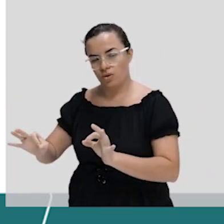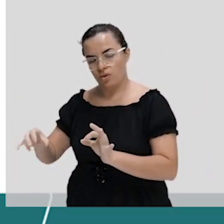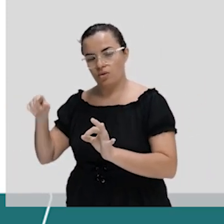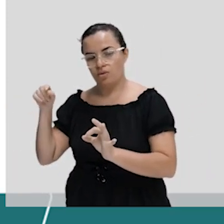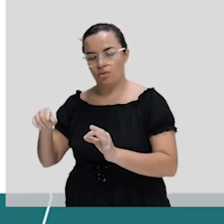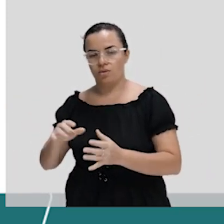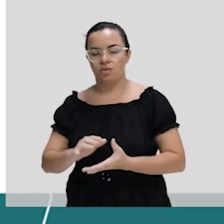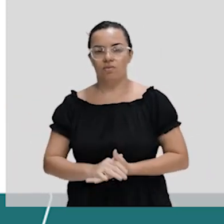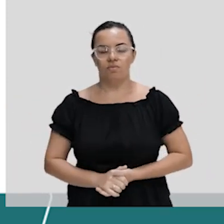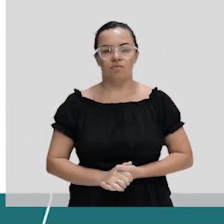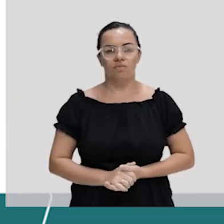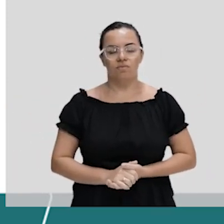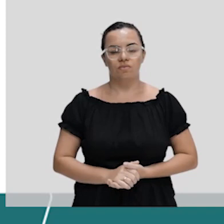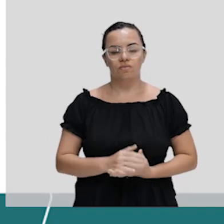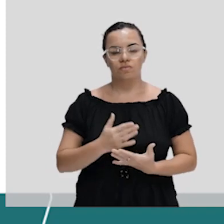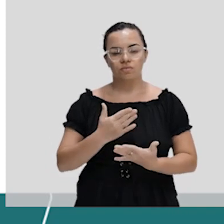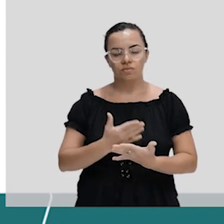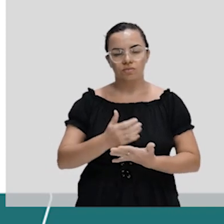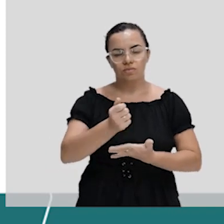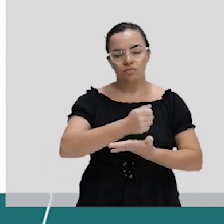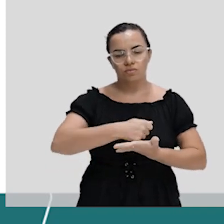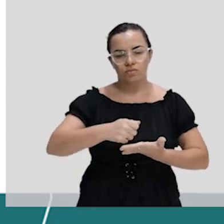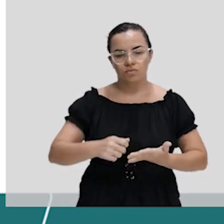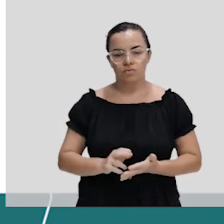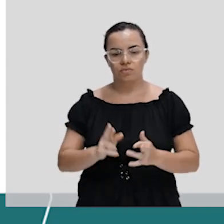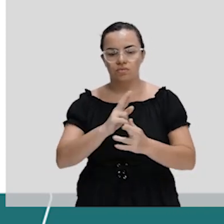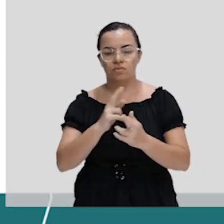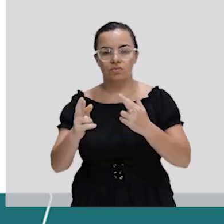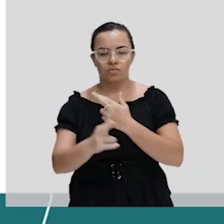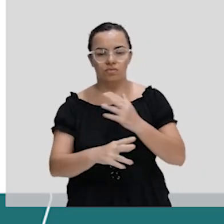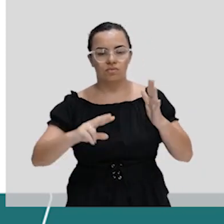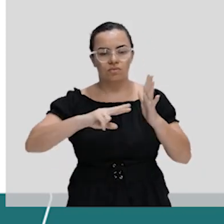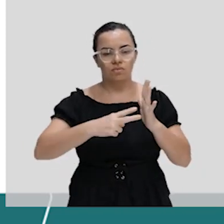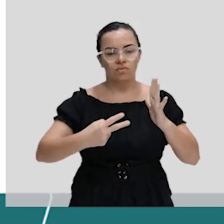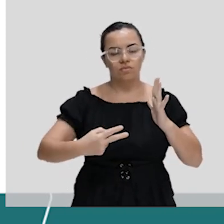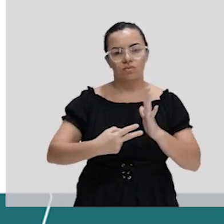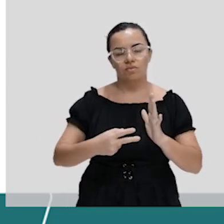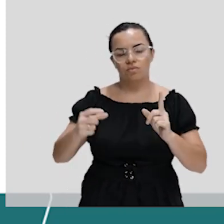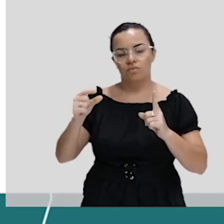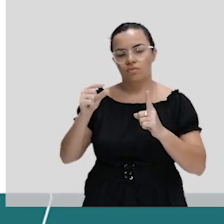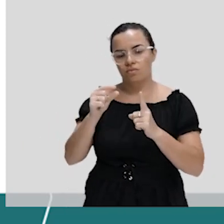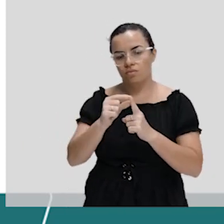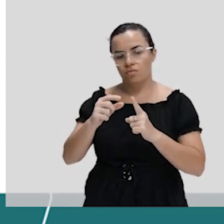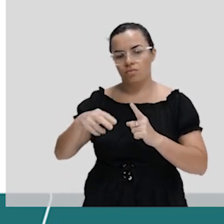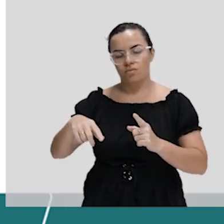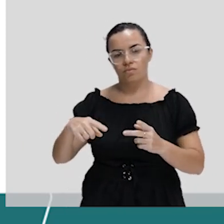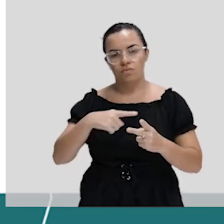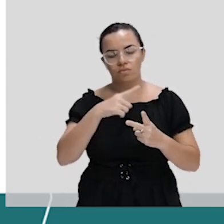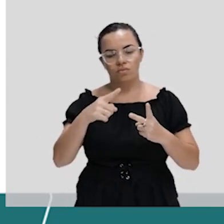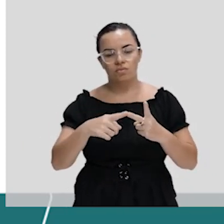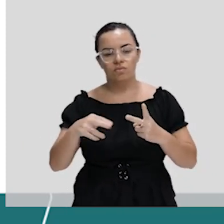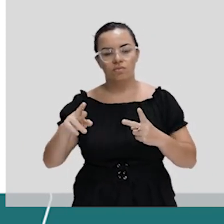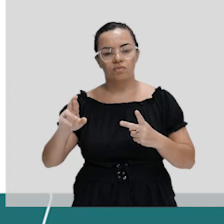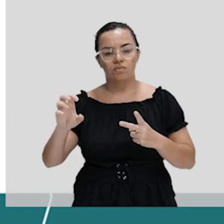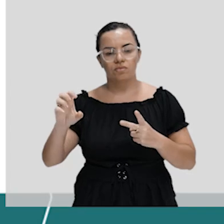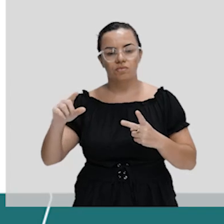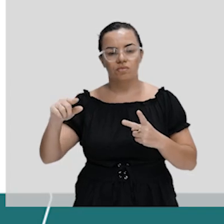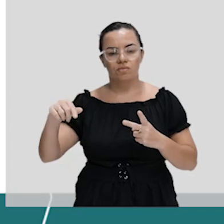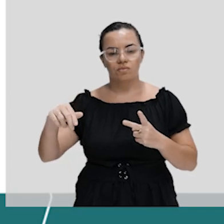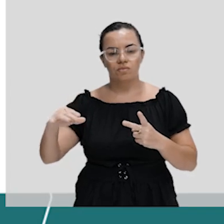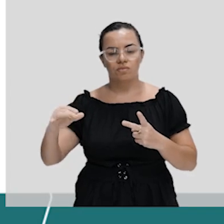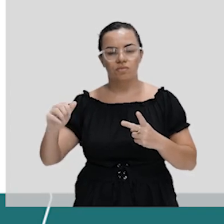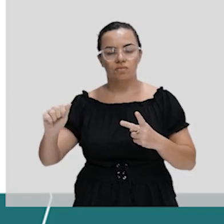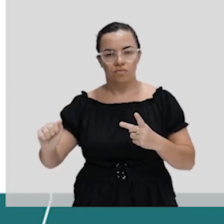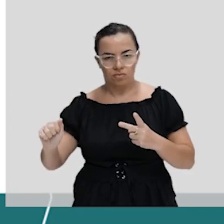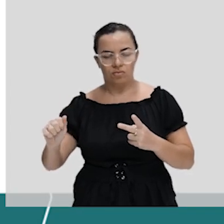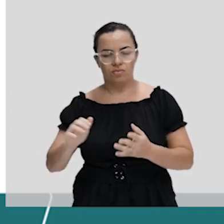harmonicamente trabalhado. Relações de sentido entre as palavras, o que é a regência em si e os casos especiais. Vocês gostaram